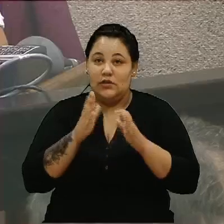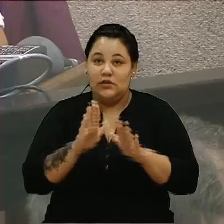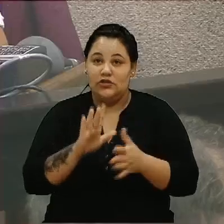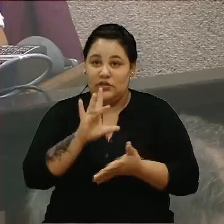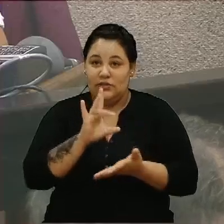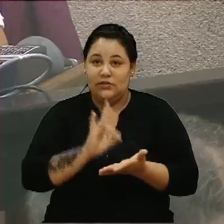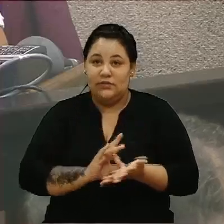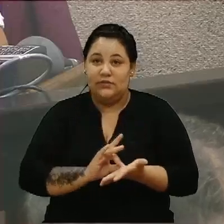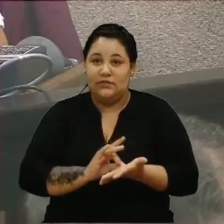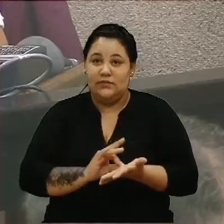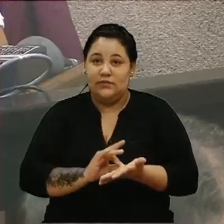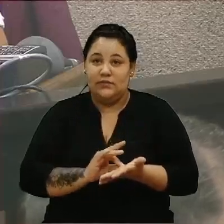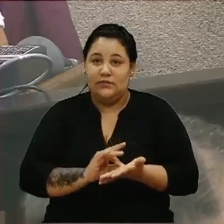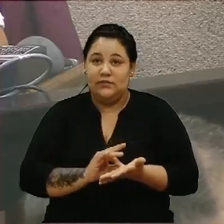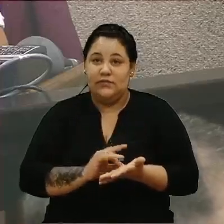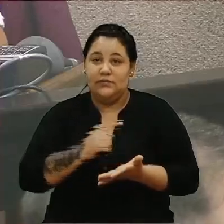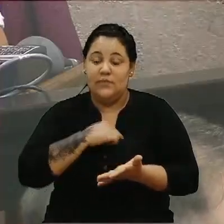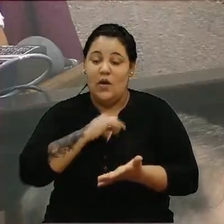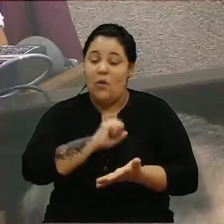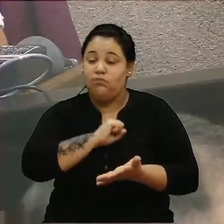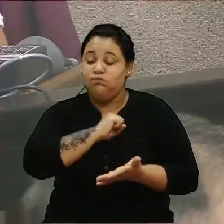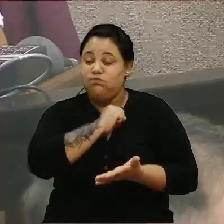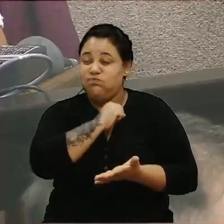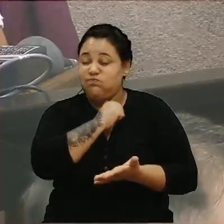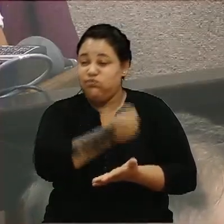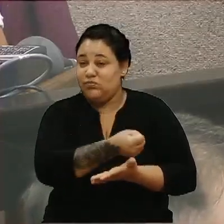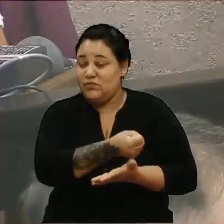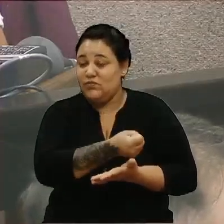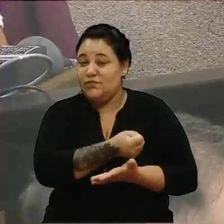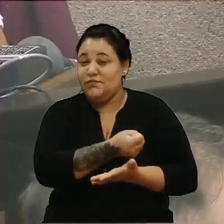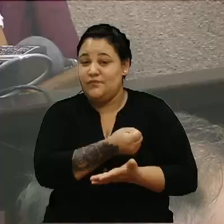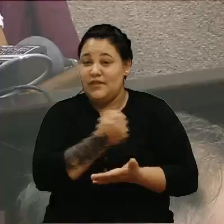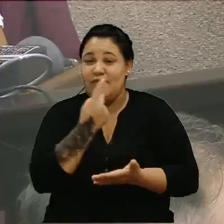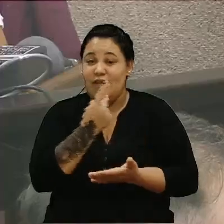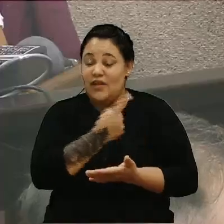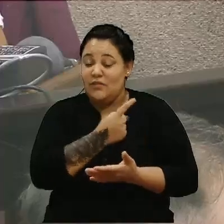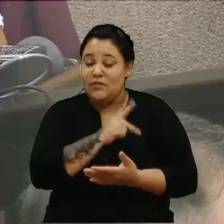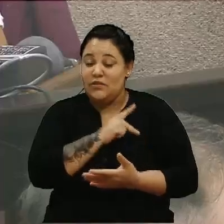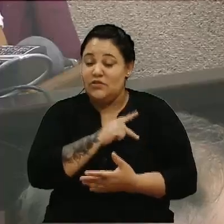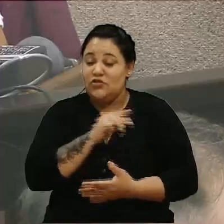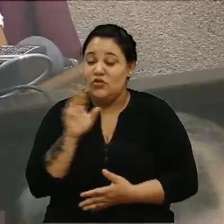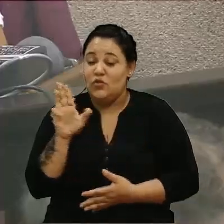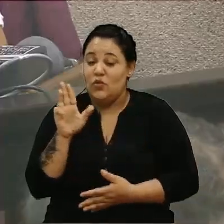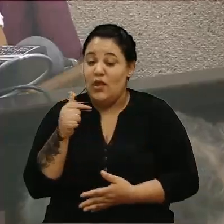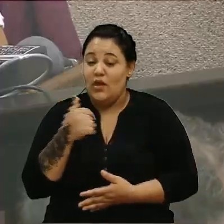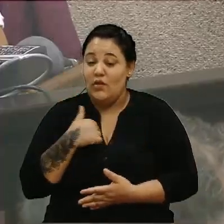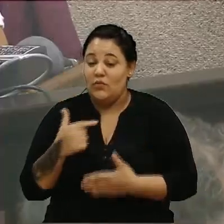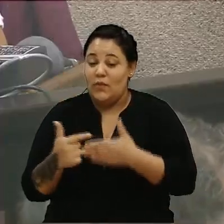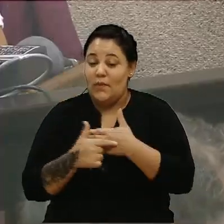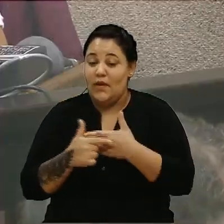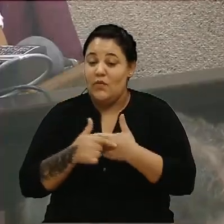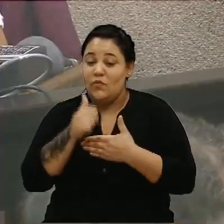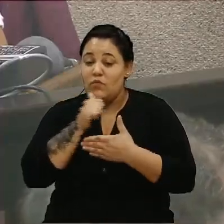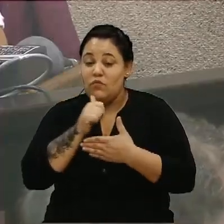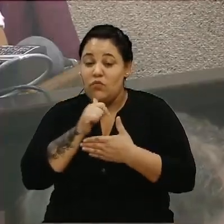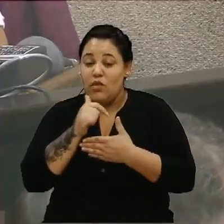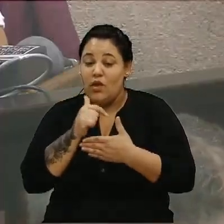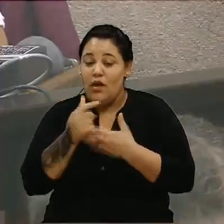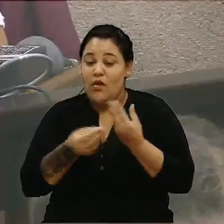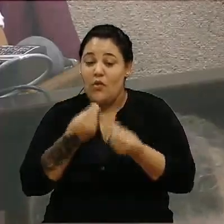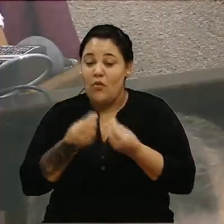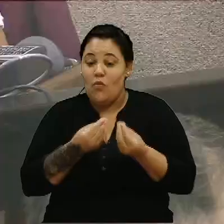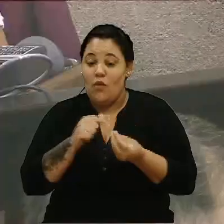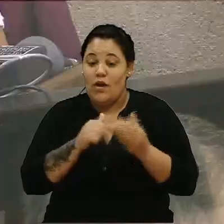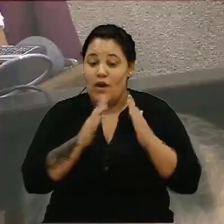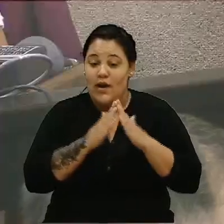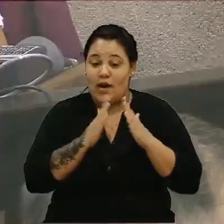registrado a minha indignação com a fala do presidente Lula. Eu, como mulher, como essa casa, a